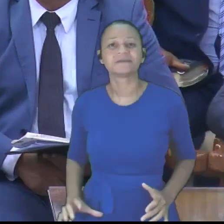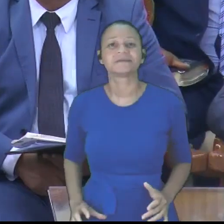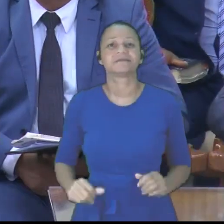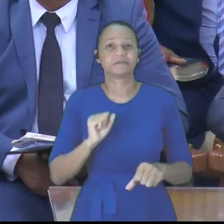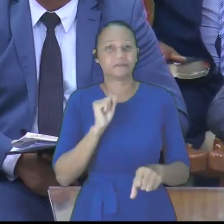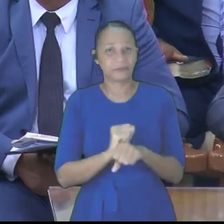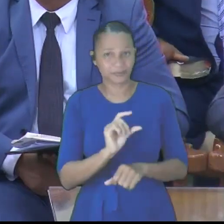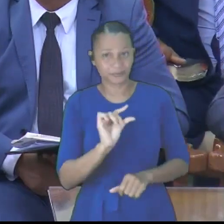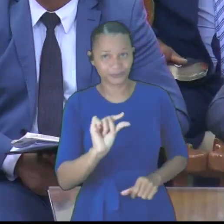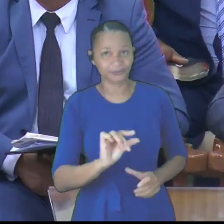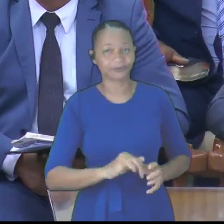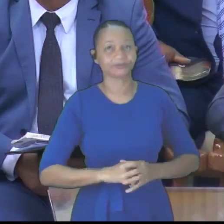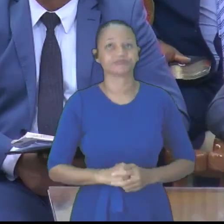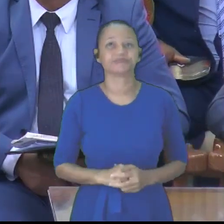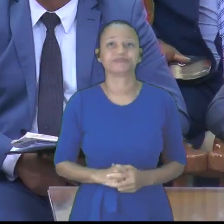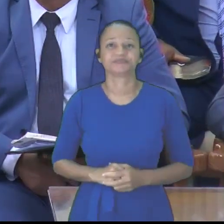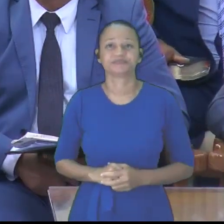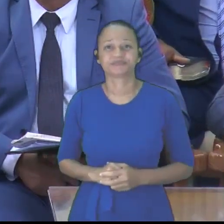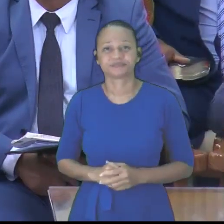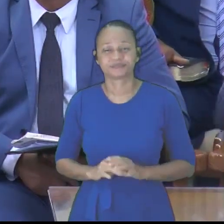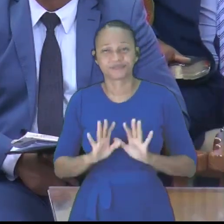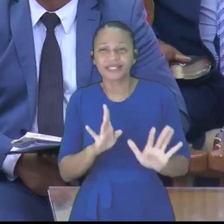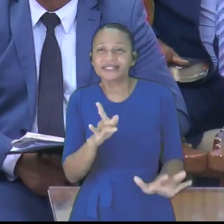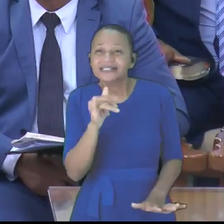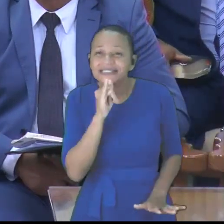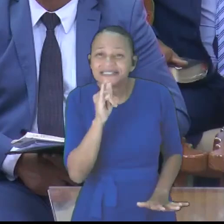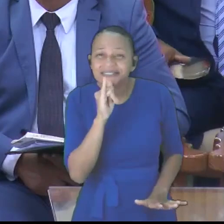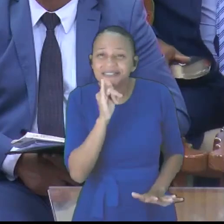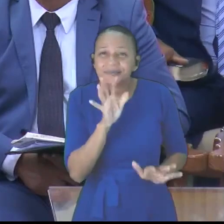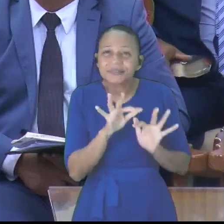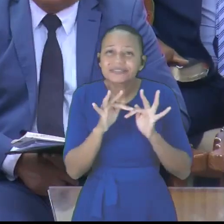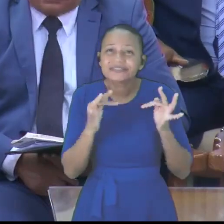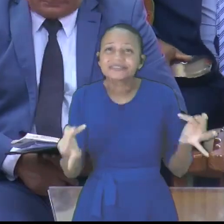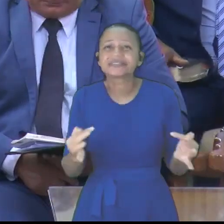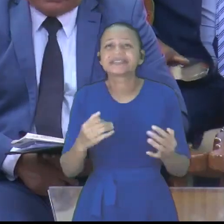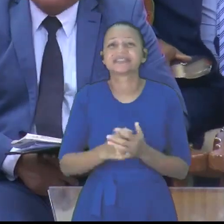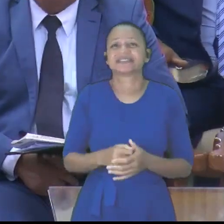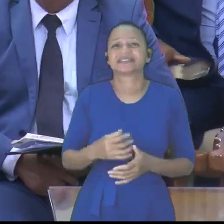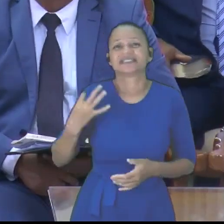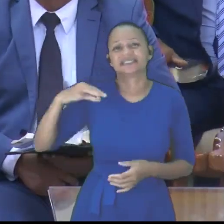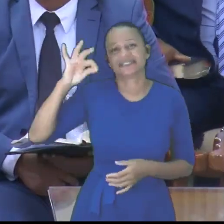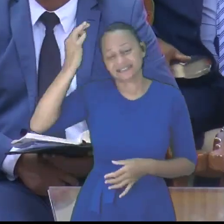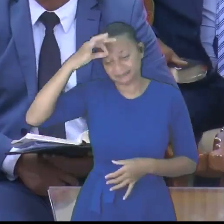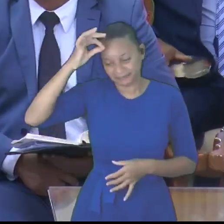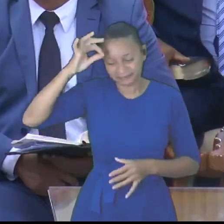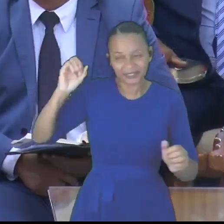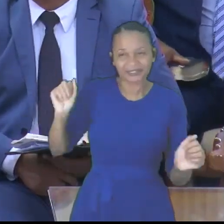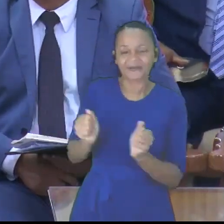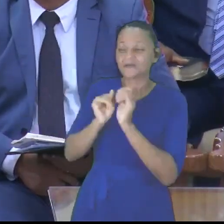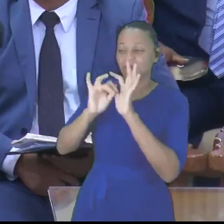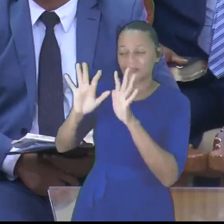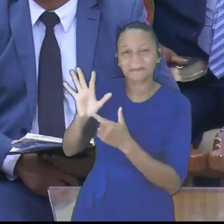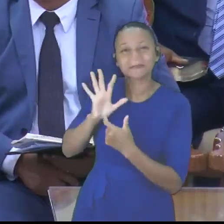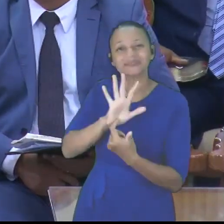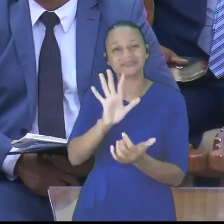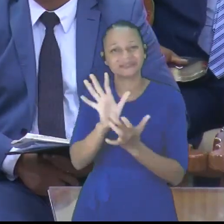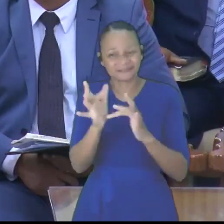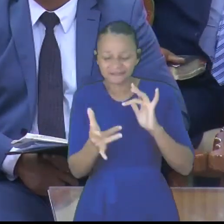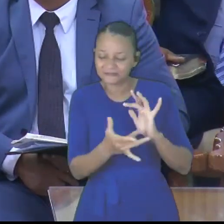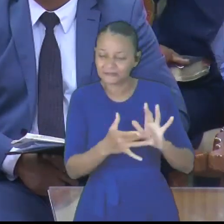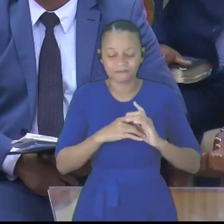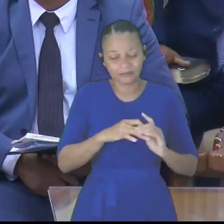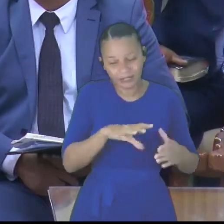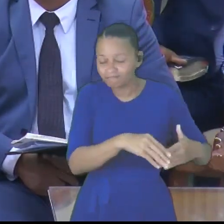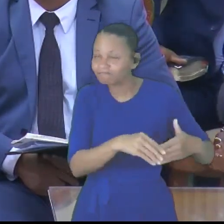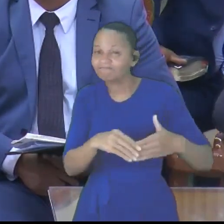Para um pouquinho. Vou dar um exemplo bem pequeno, que o Espírito Santo, o negócio dele é glorificar Jesus, é apresentar Jesus, é levar o